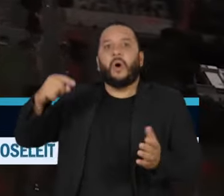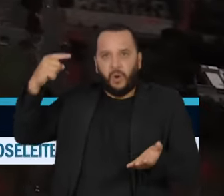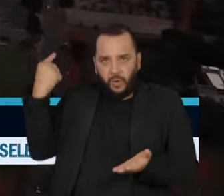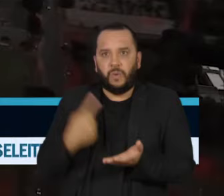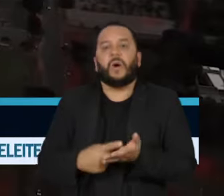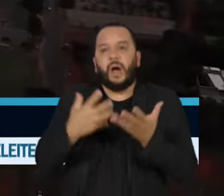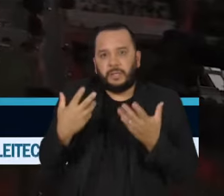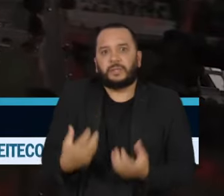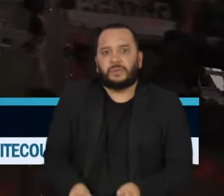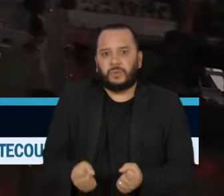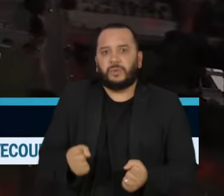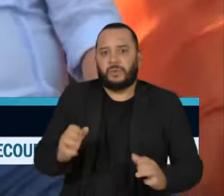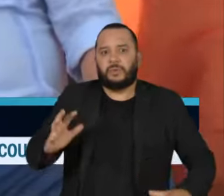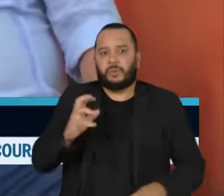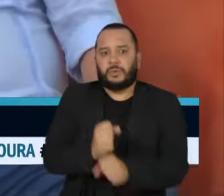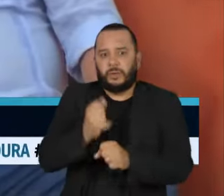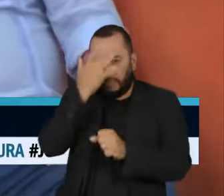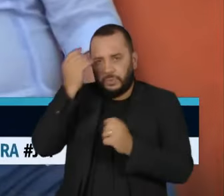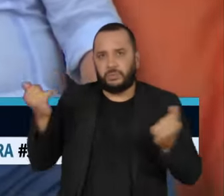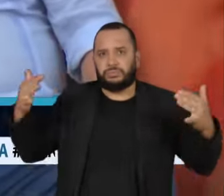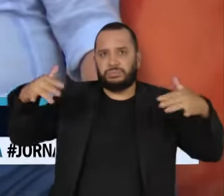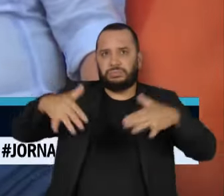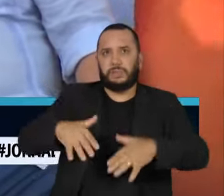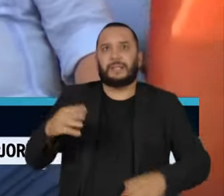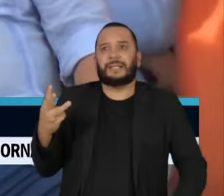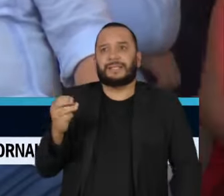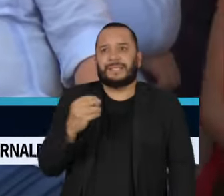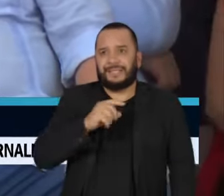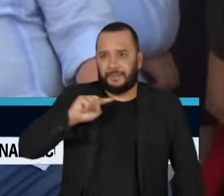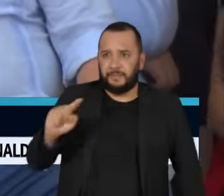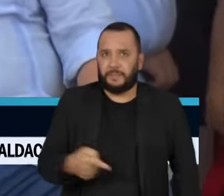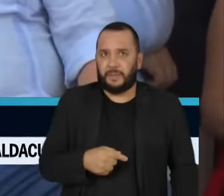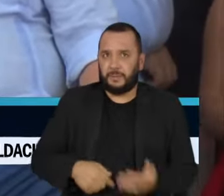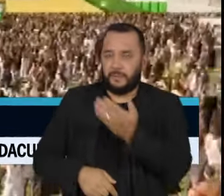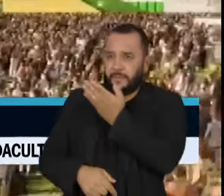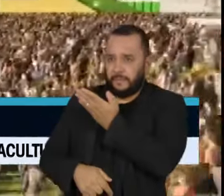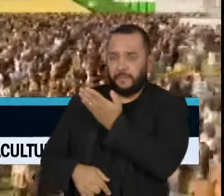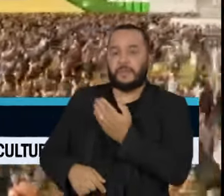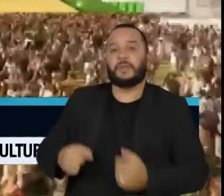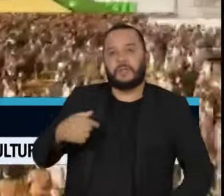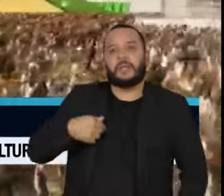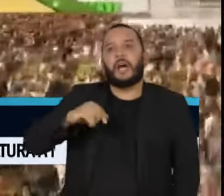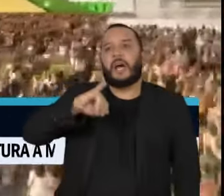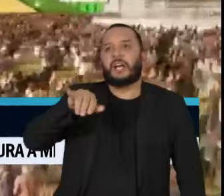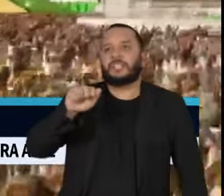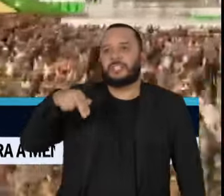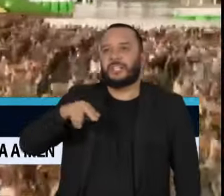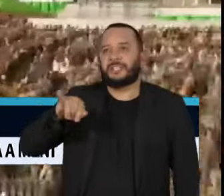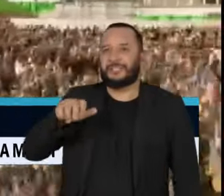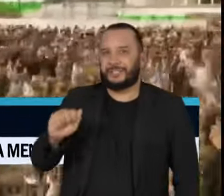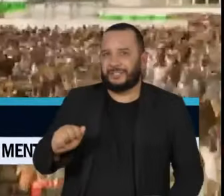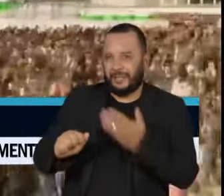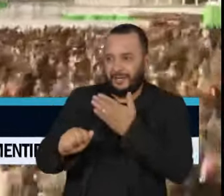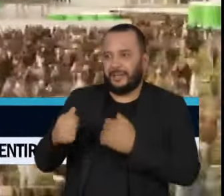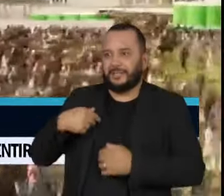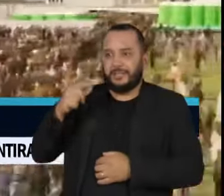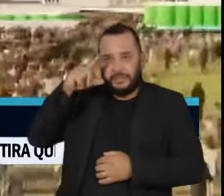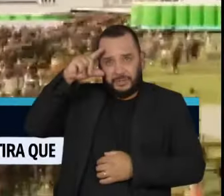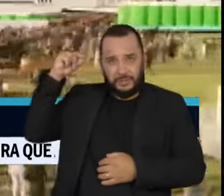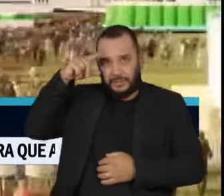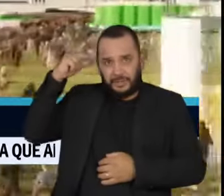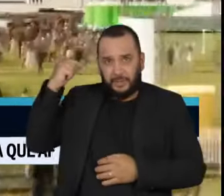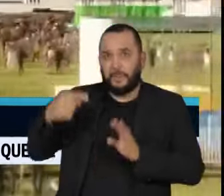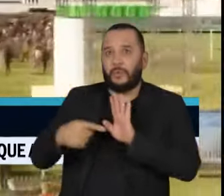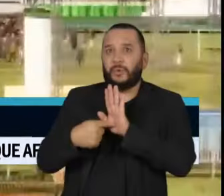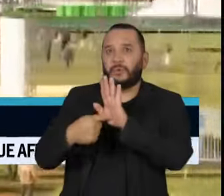até 300 mil pessoas. A futura primeira-dama, Rosângela da Silva Janja, divulgou um vídeo com uma simulação dos dois palcos que estão